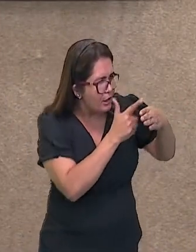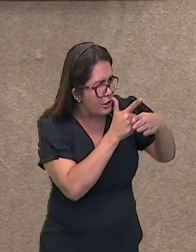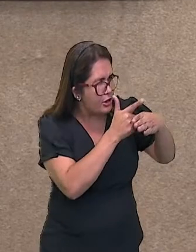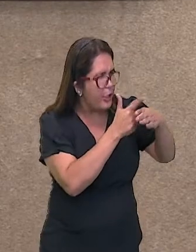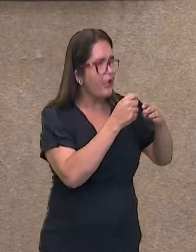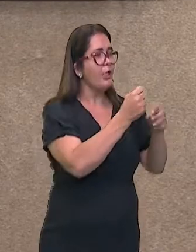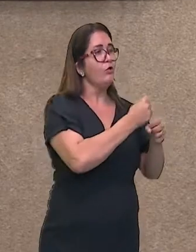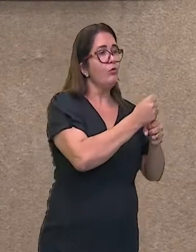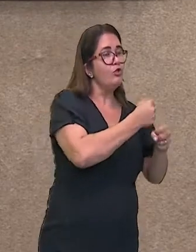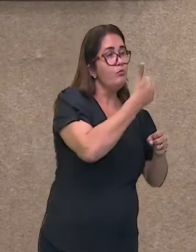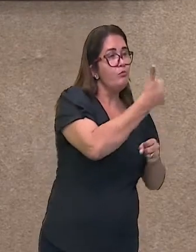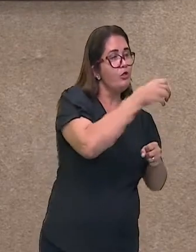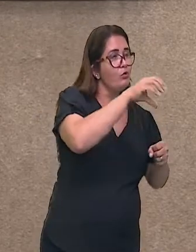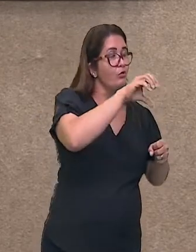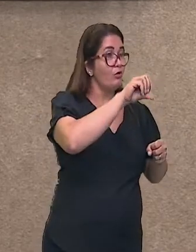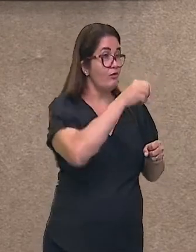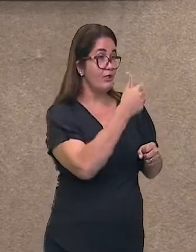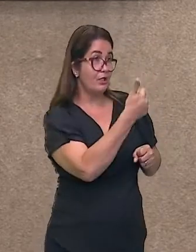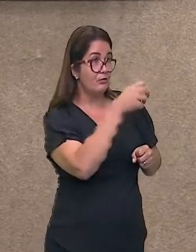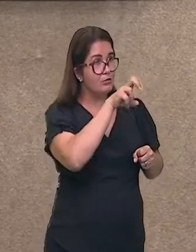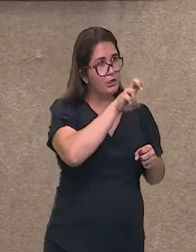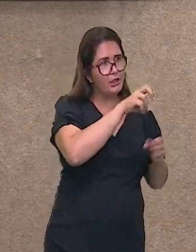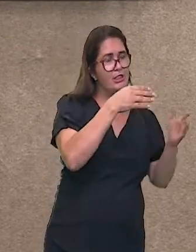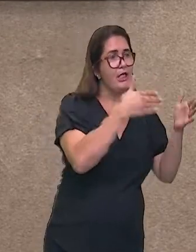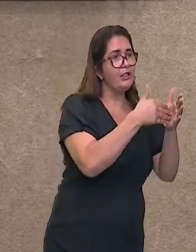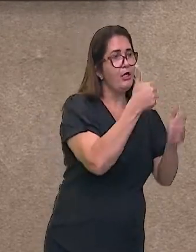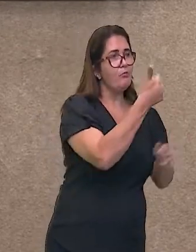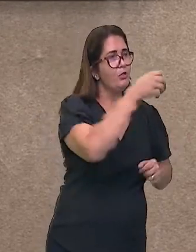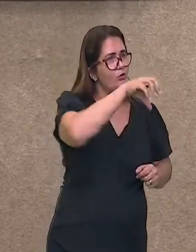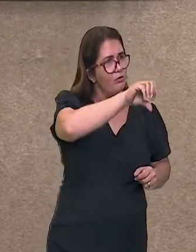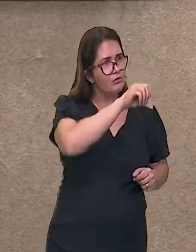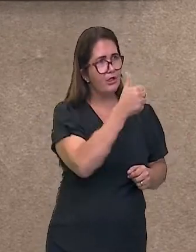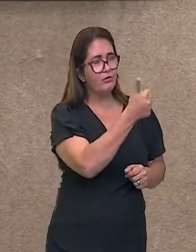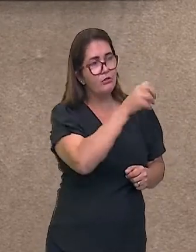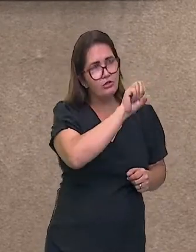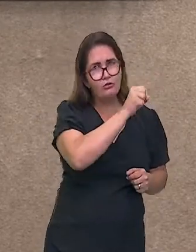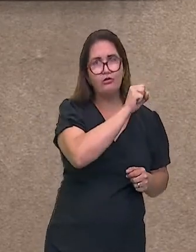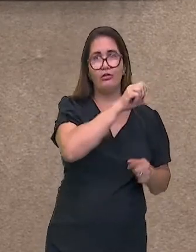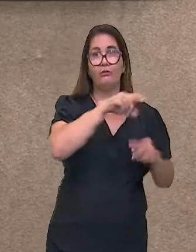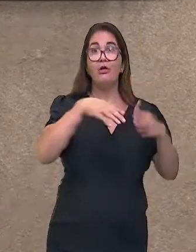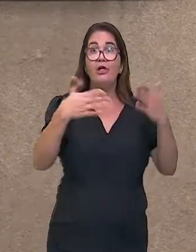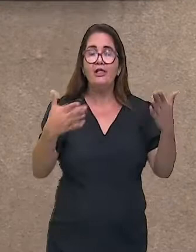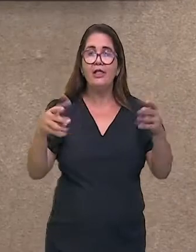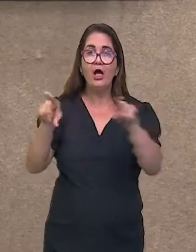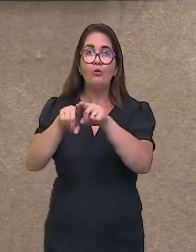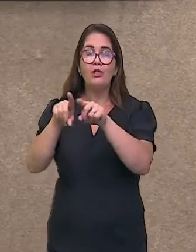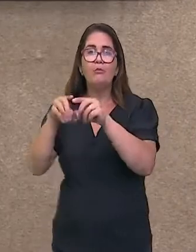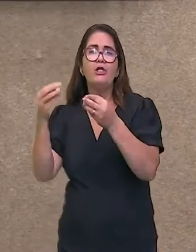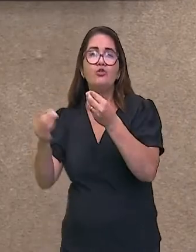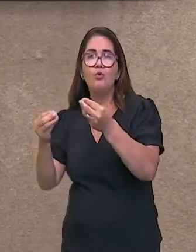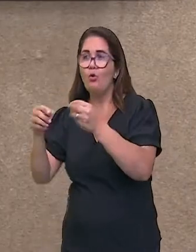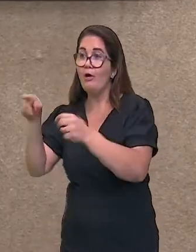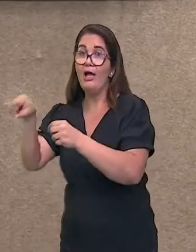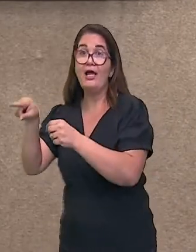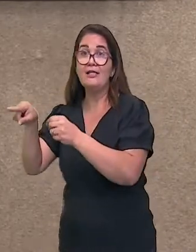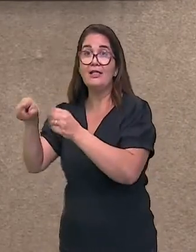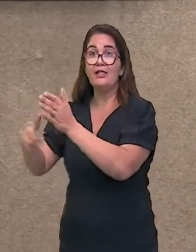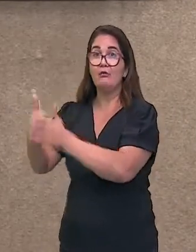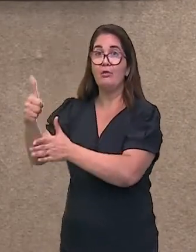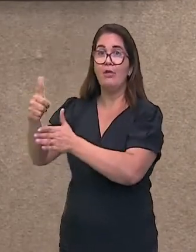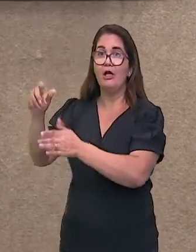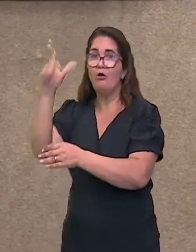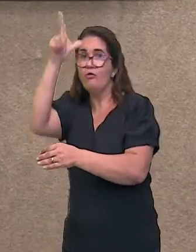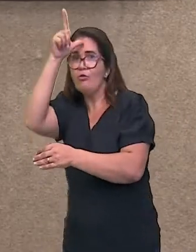1915 e 1918. Da primeira fase da guerra, destacou-se o plano alemão de invasão da França pelo